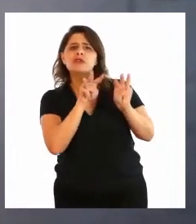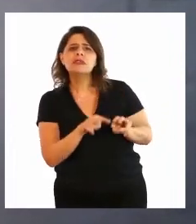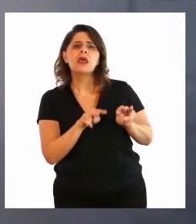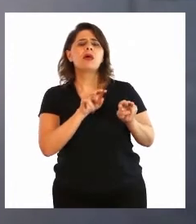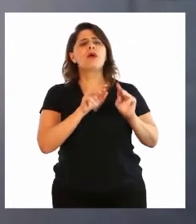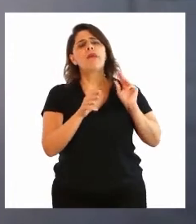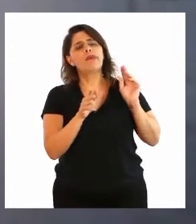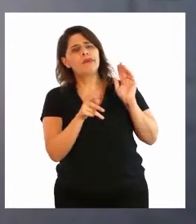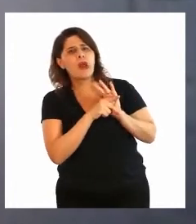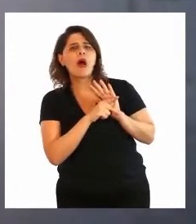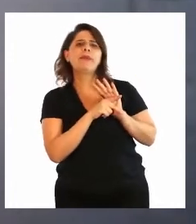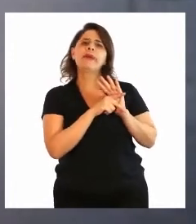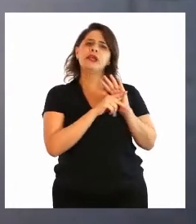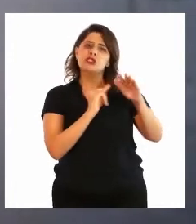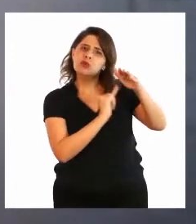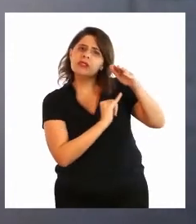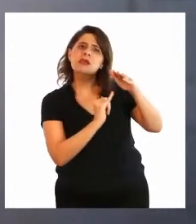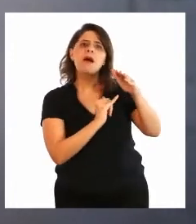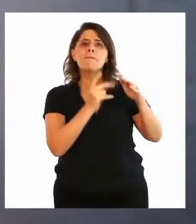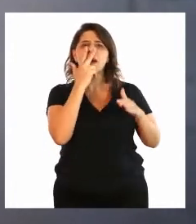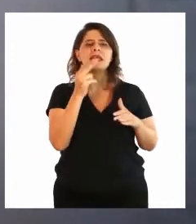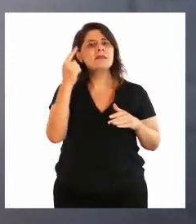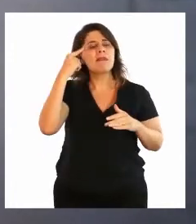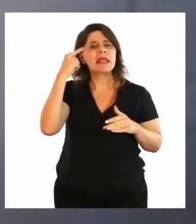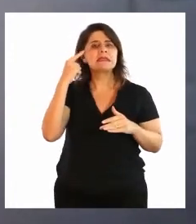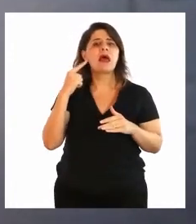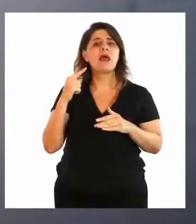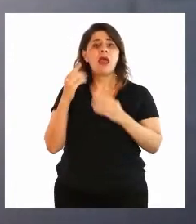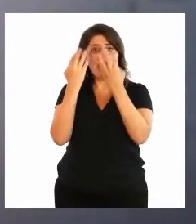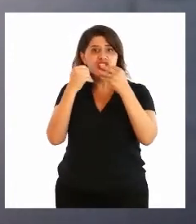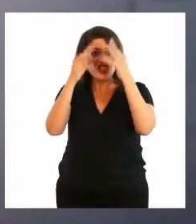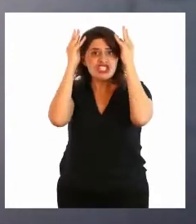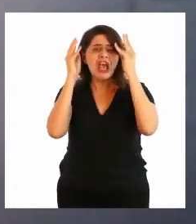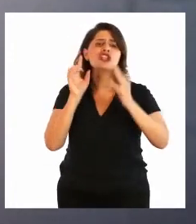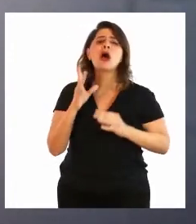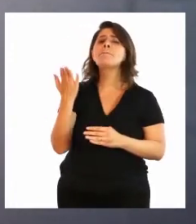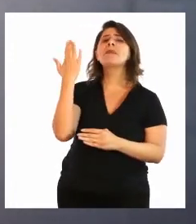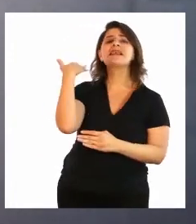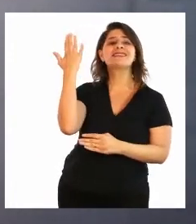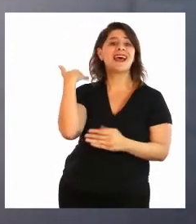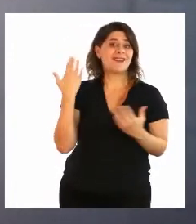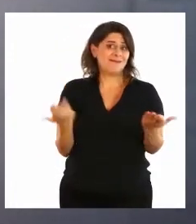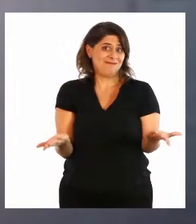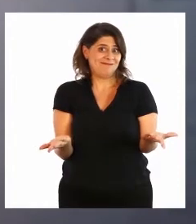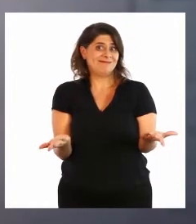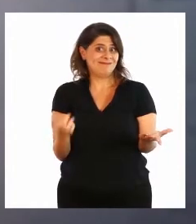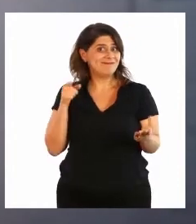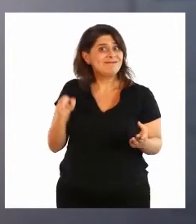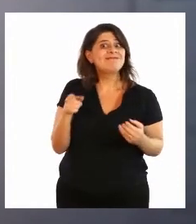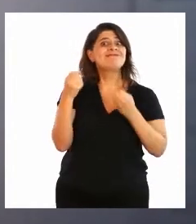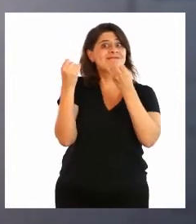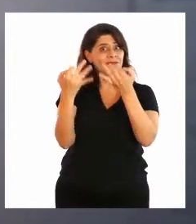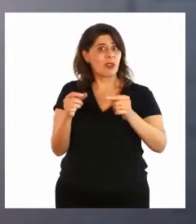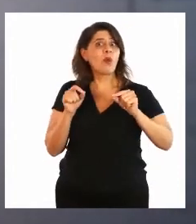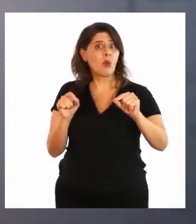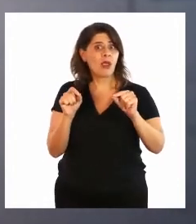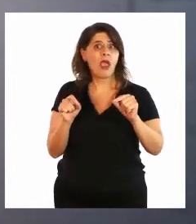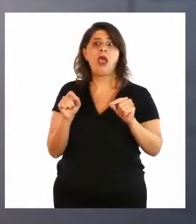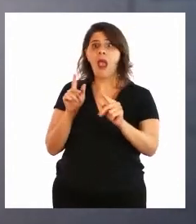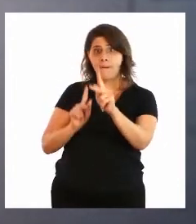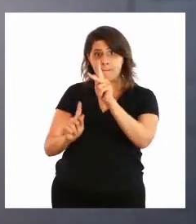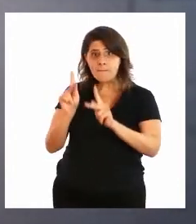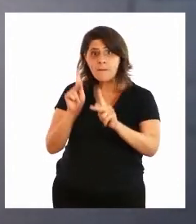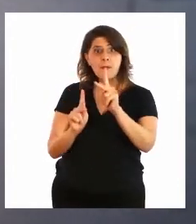existências indígenas no passado. E quando ele afirma que atua como uma ponte para tornar visíveis